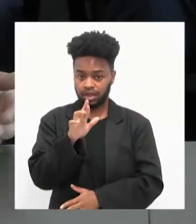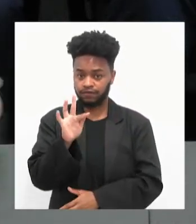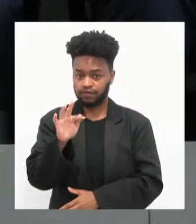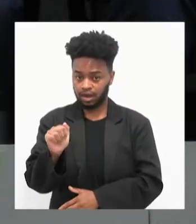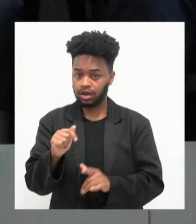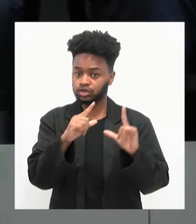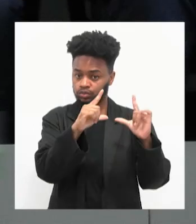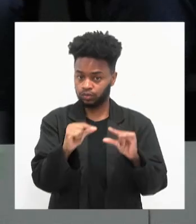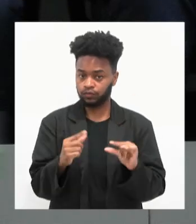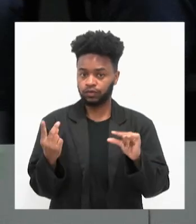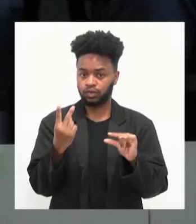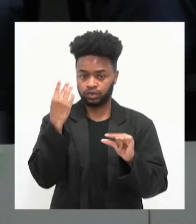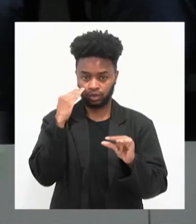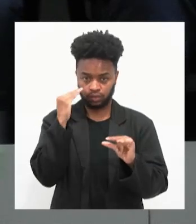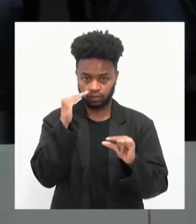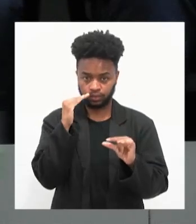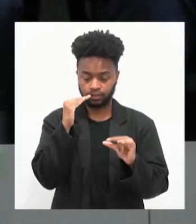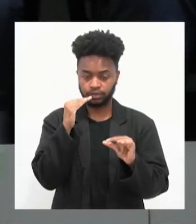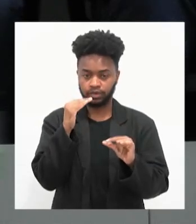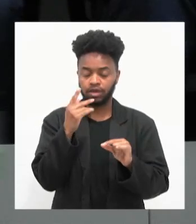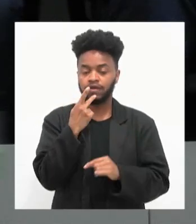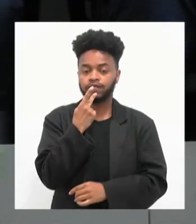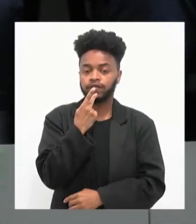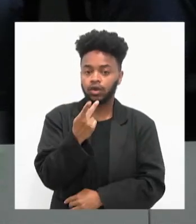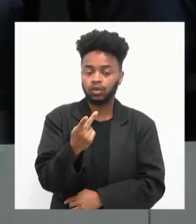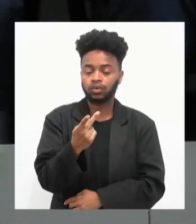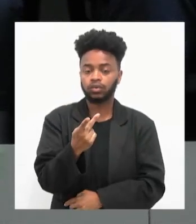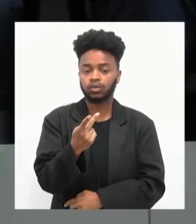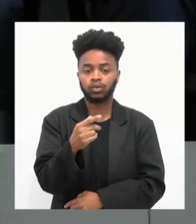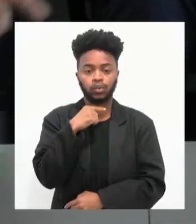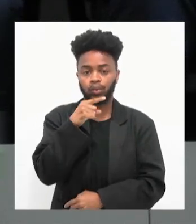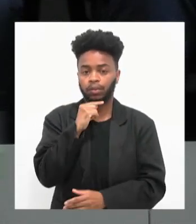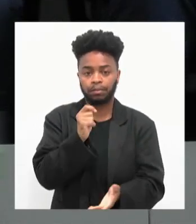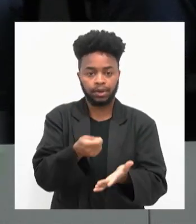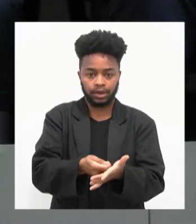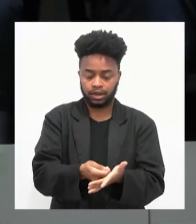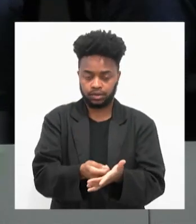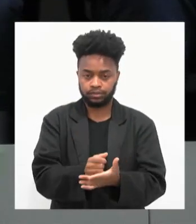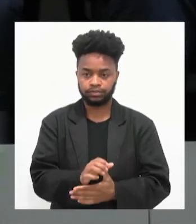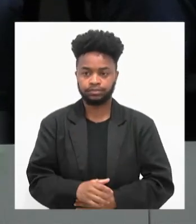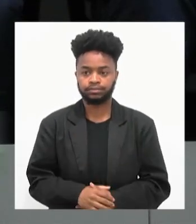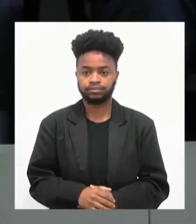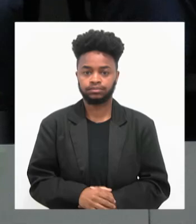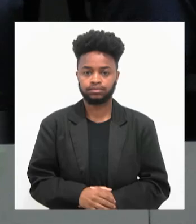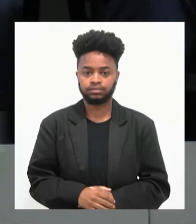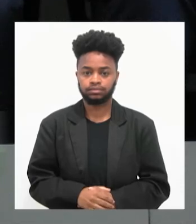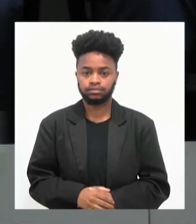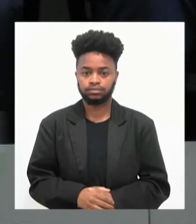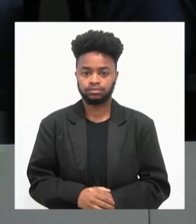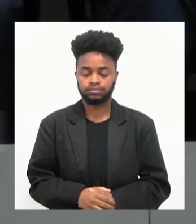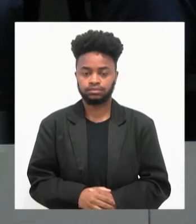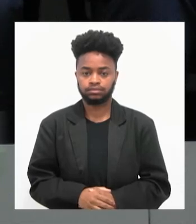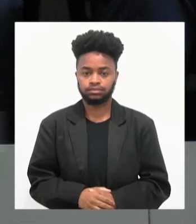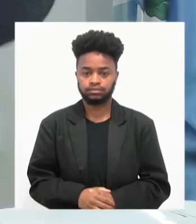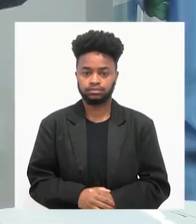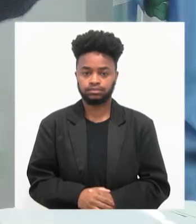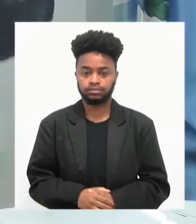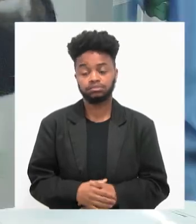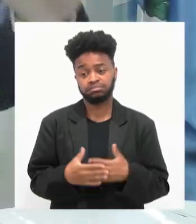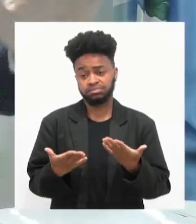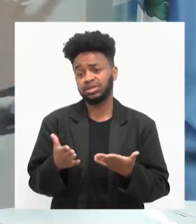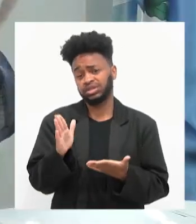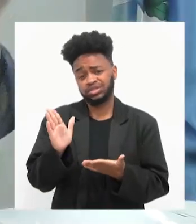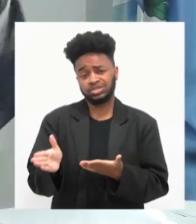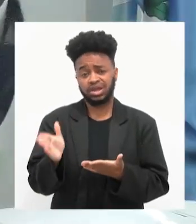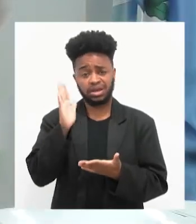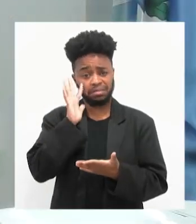os valores, entendeu? Tá. Alegando que ele não estava conseguindo bancar a operação. Esse alegando, ele já estava vislumbrando